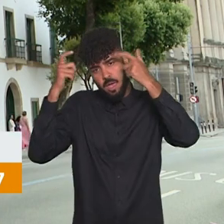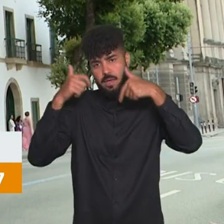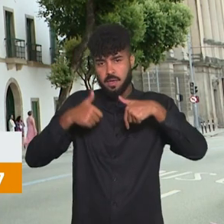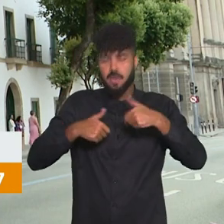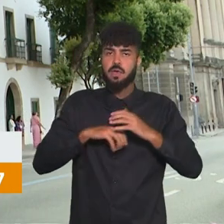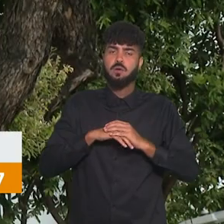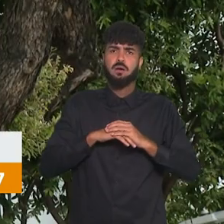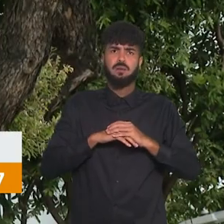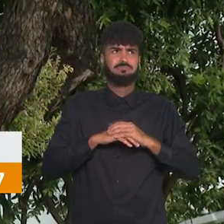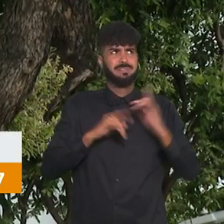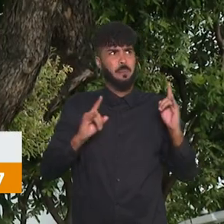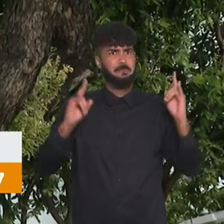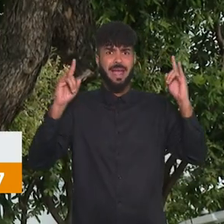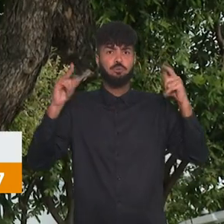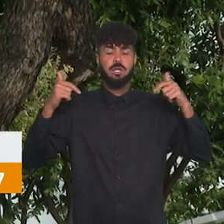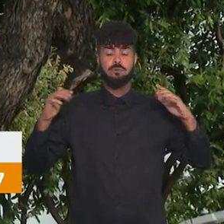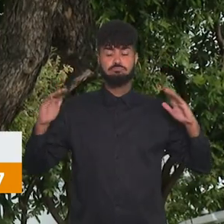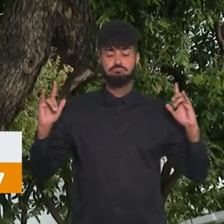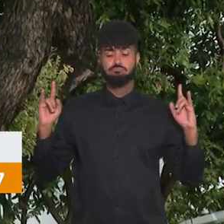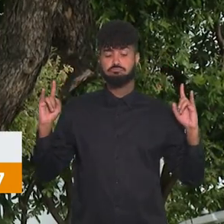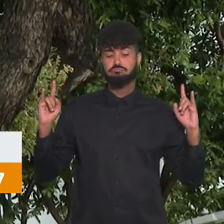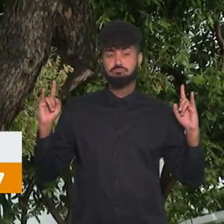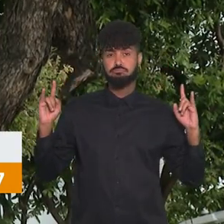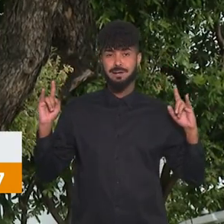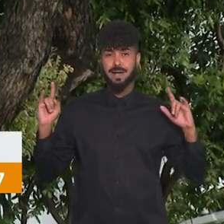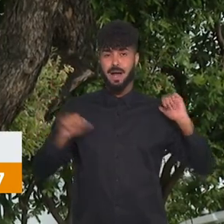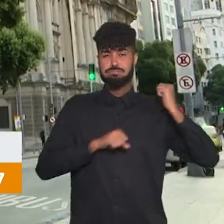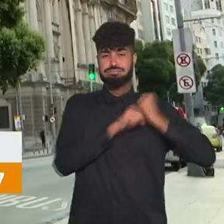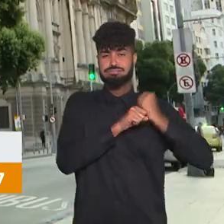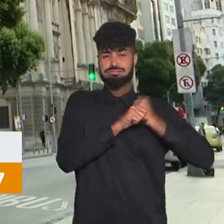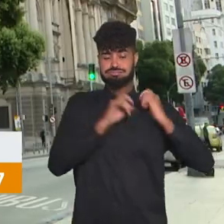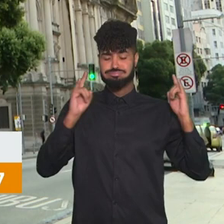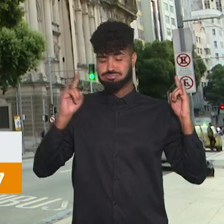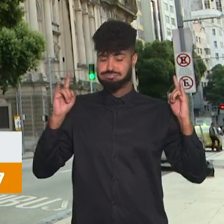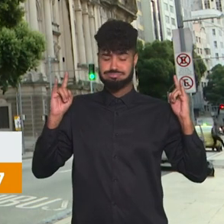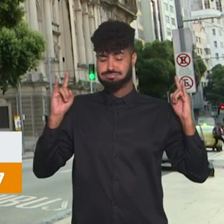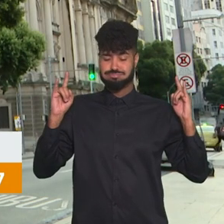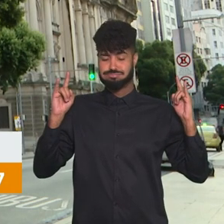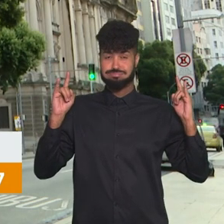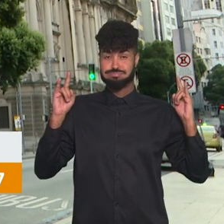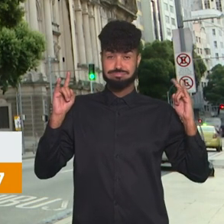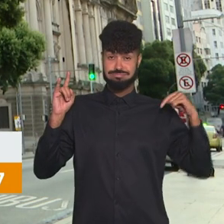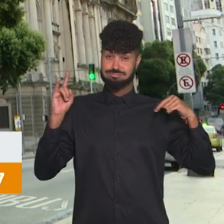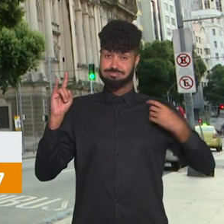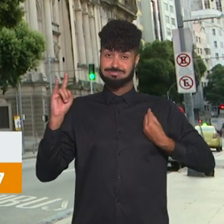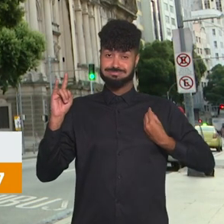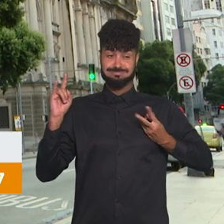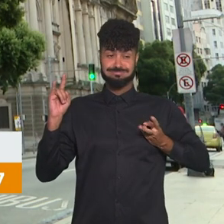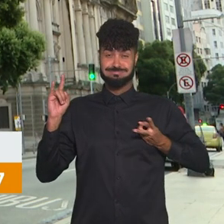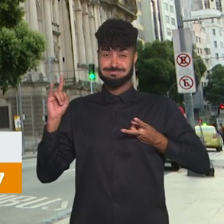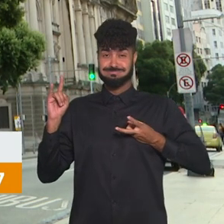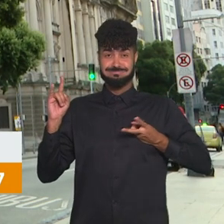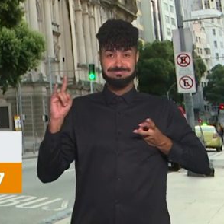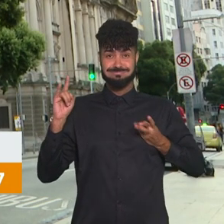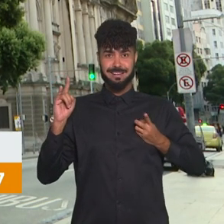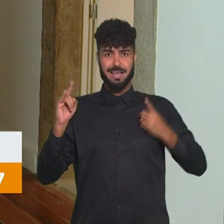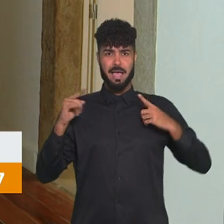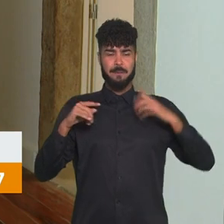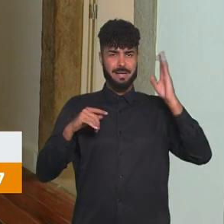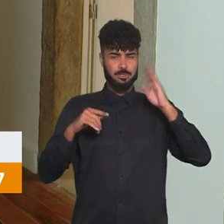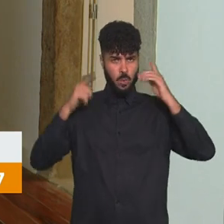assistiu praticamente toda a história do Brasil, né? Ele viveu o Brasil colônia, viveu o Império, enfim, a República, e continua